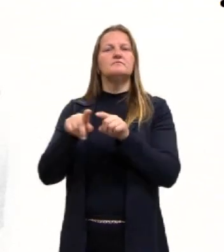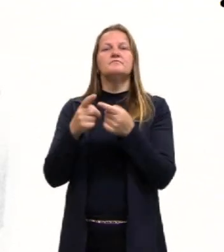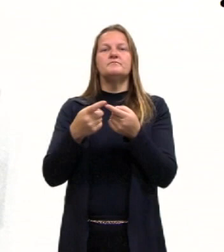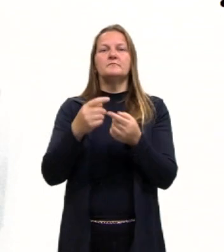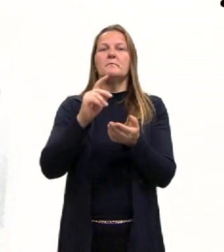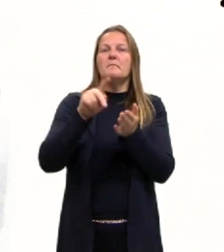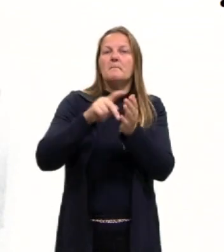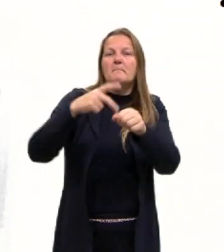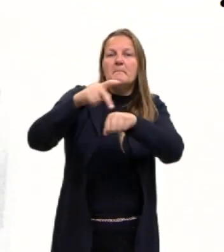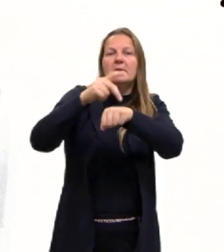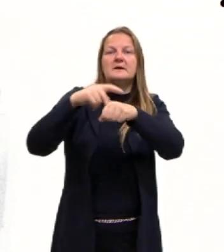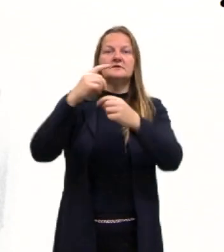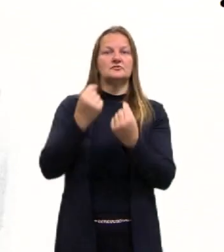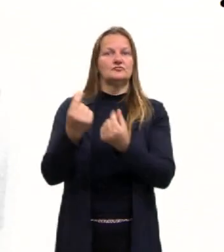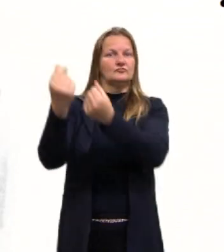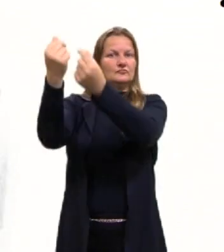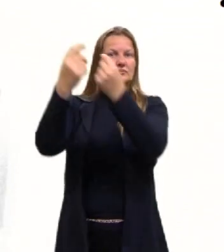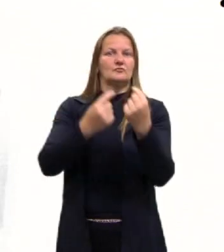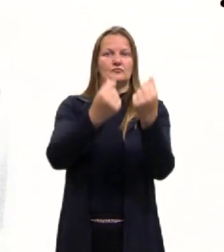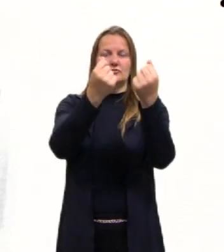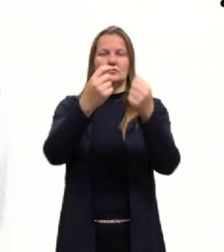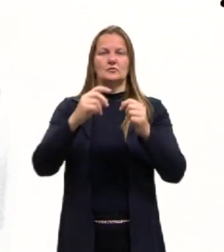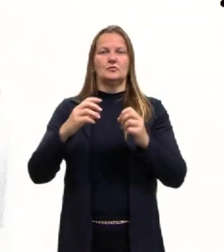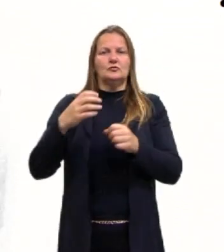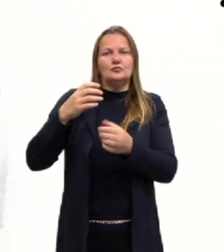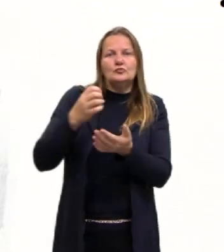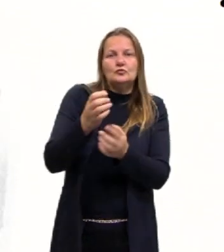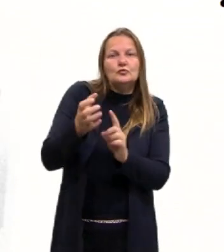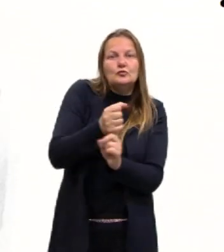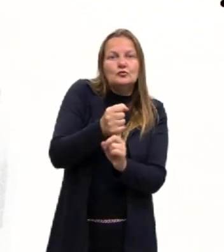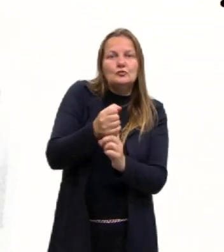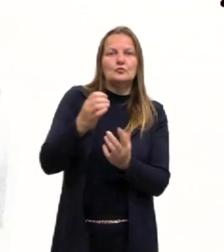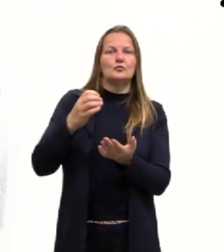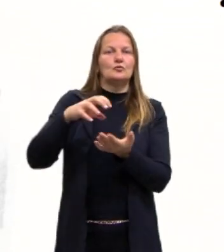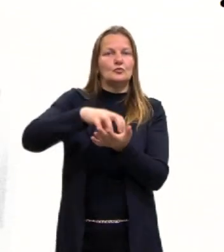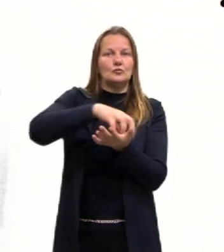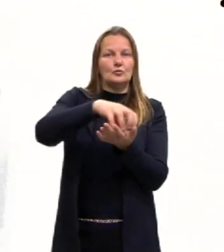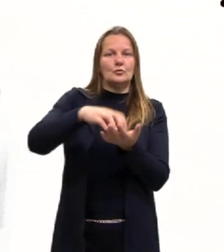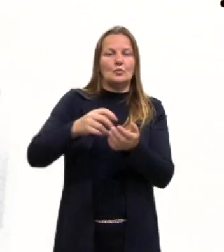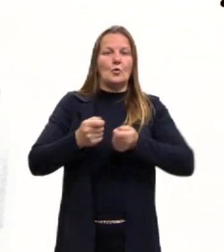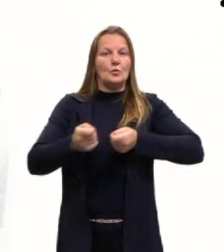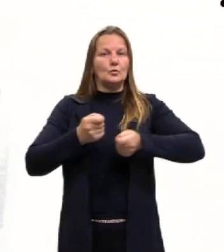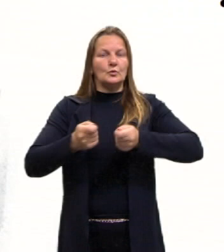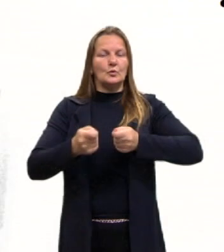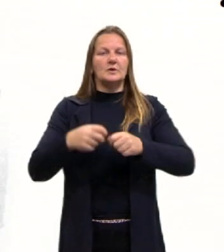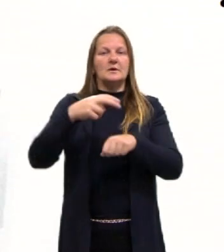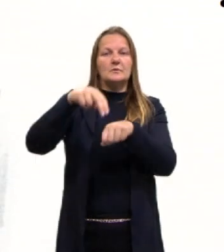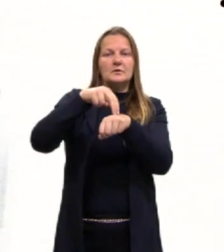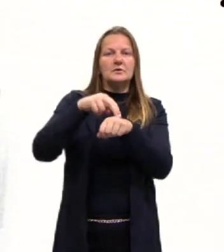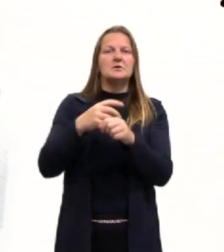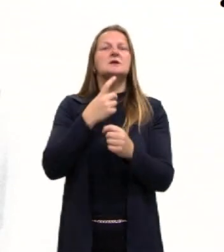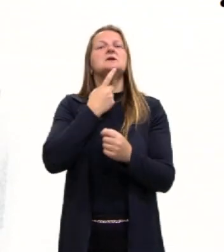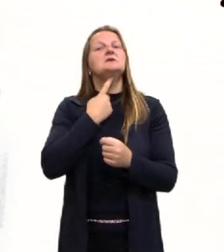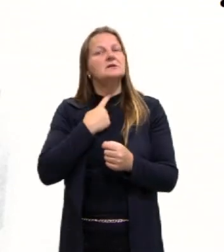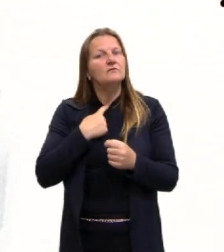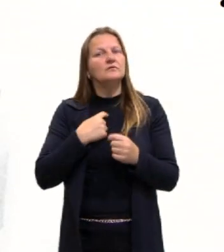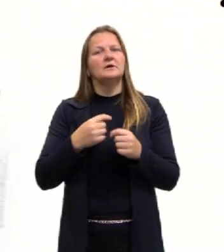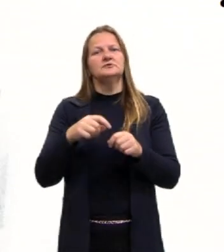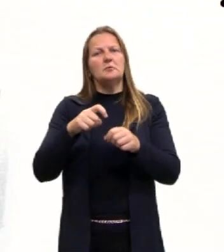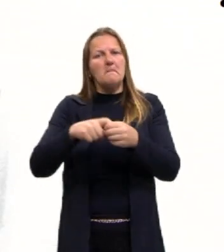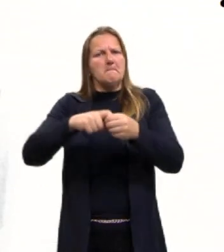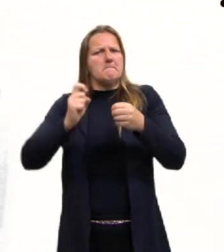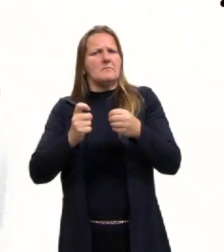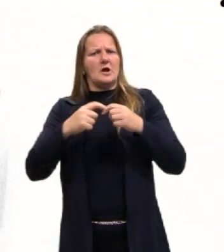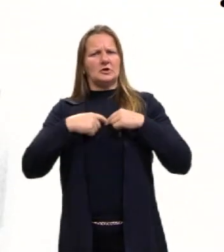as demandas destes outros países estava sendo dominada por estrangeiros e os nacionalistas então queriam que a China tivesse